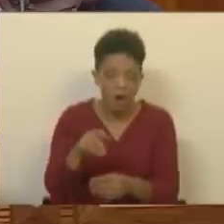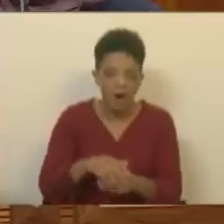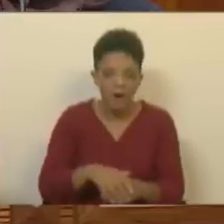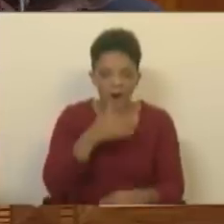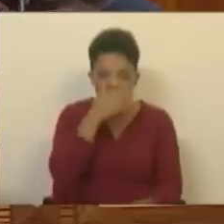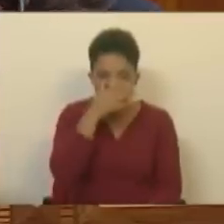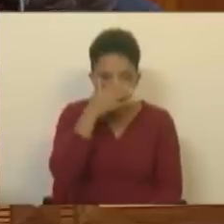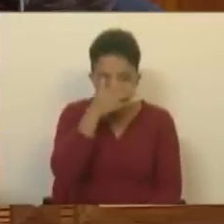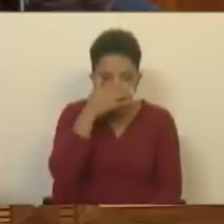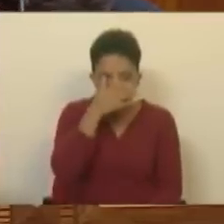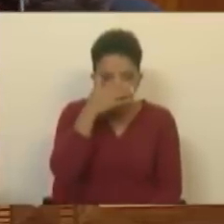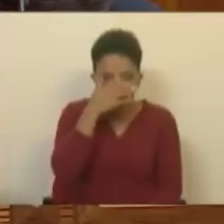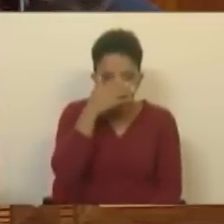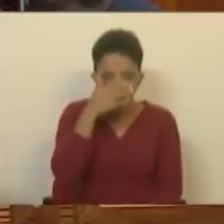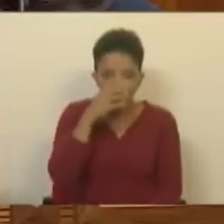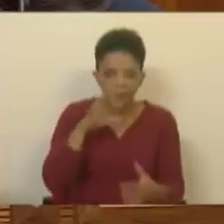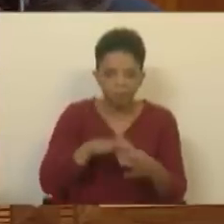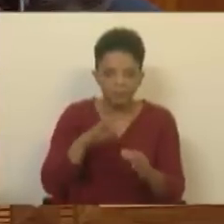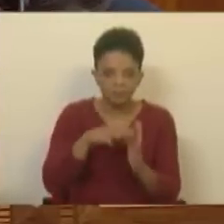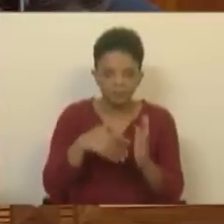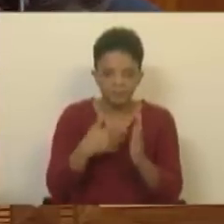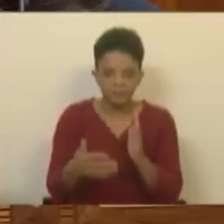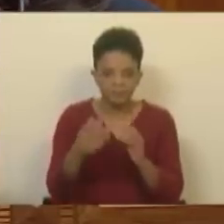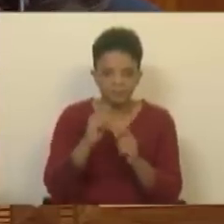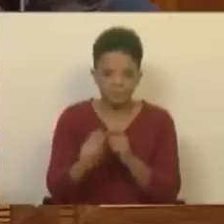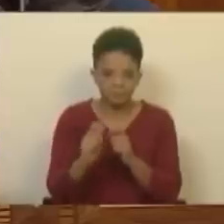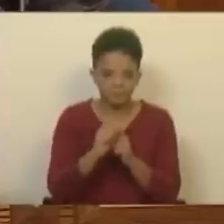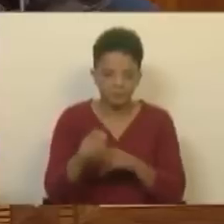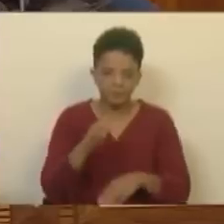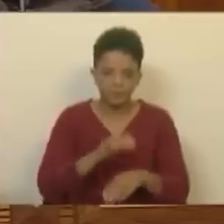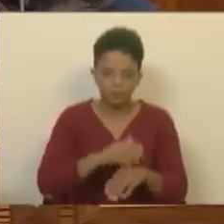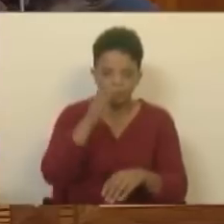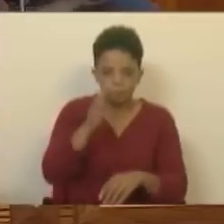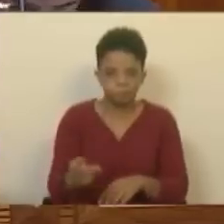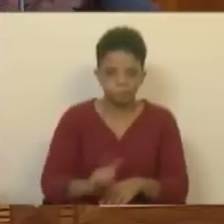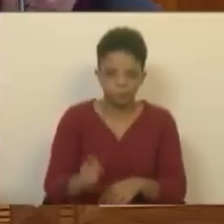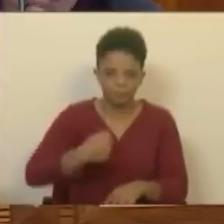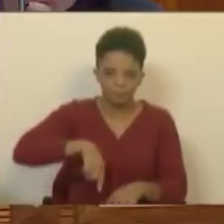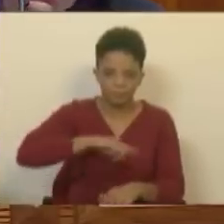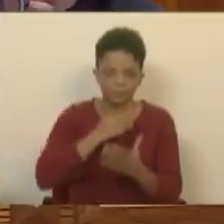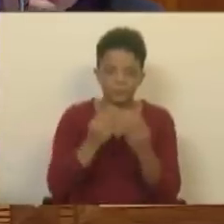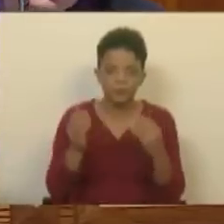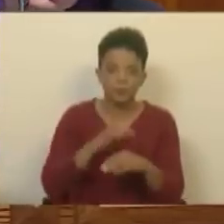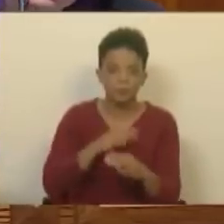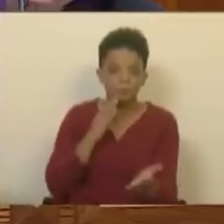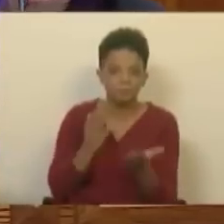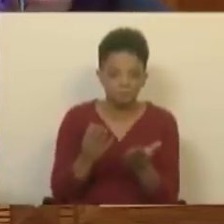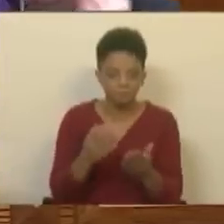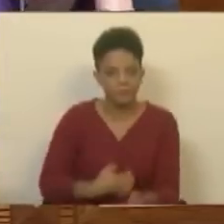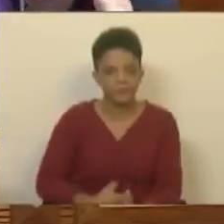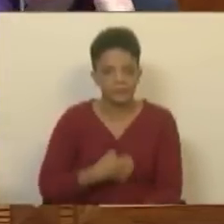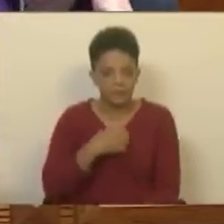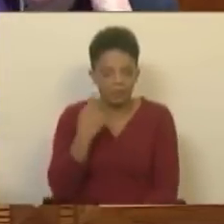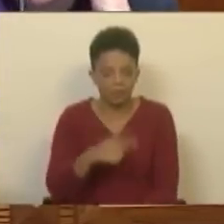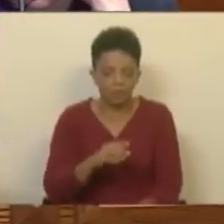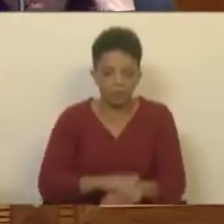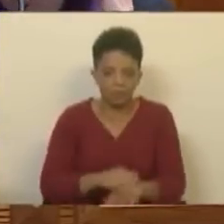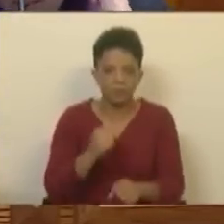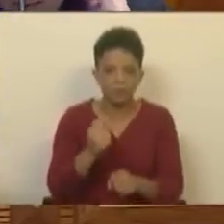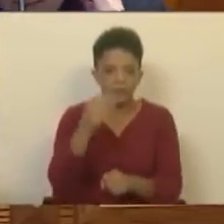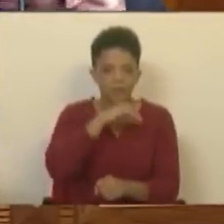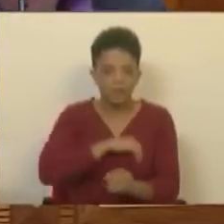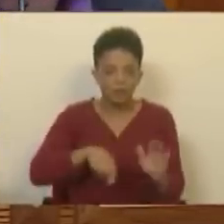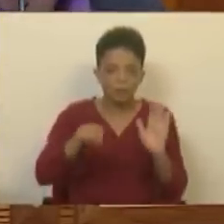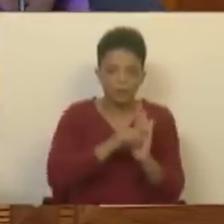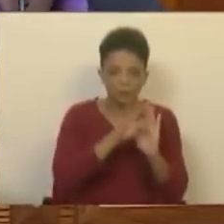diferenciação relativamente da grelha remuneratória para resolver uma enorme injustiça que descemos operacionais sentiam que consumida do